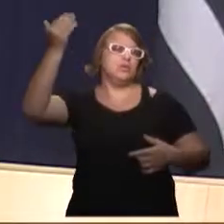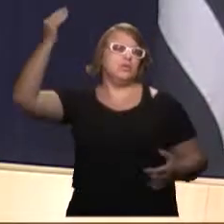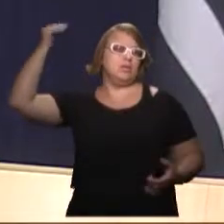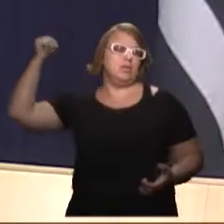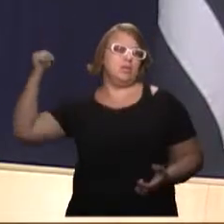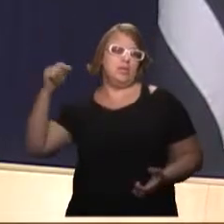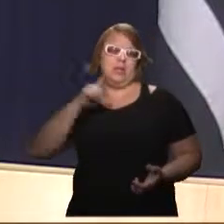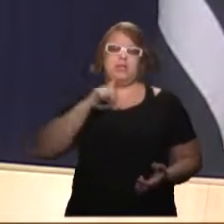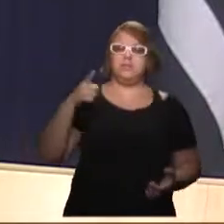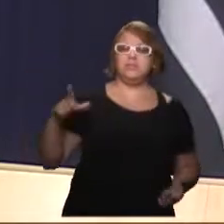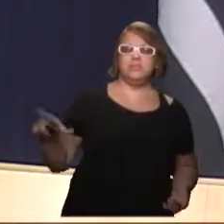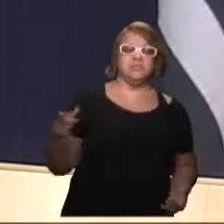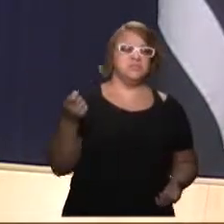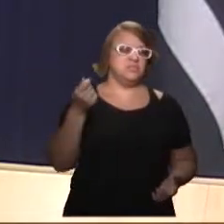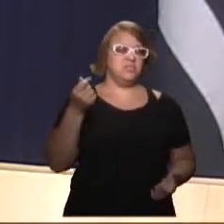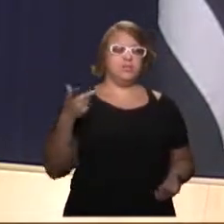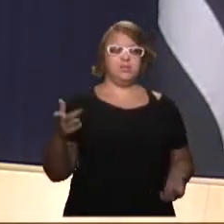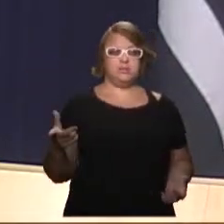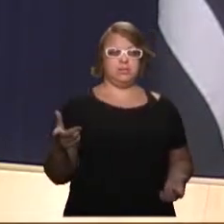muito bacana isso.